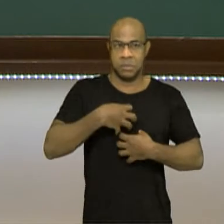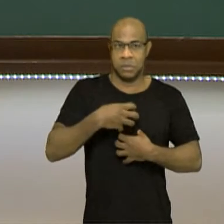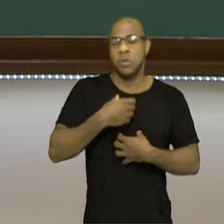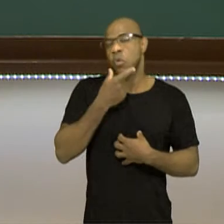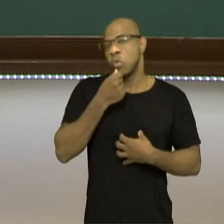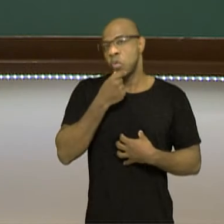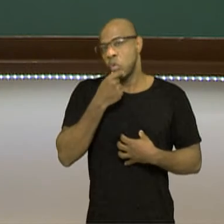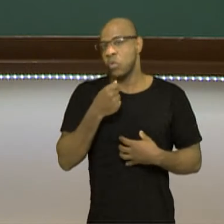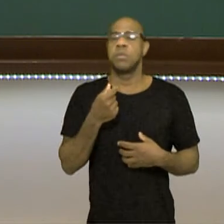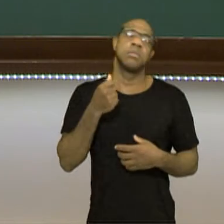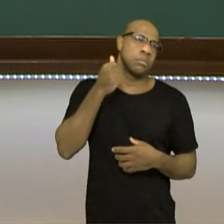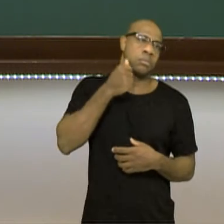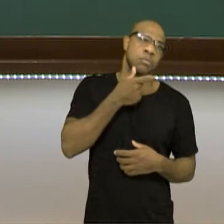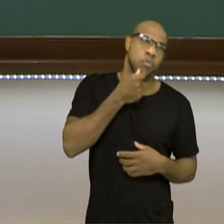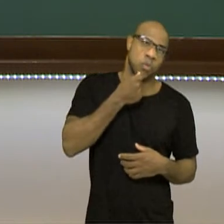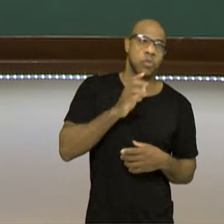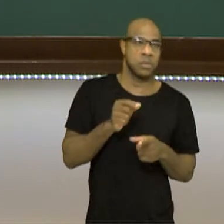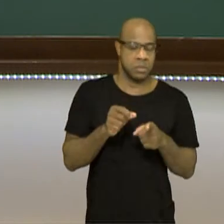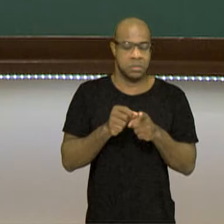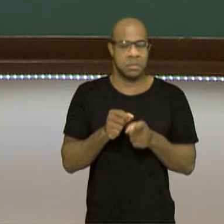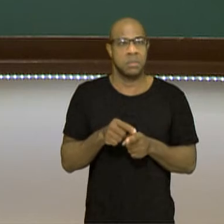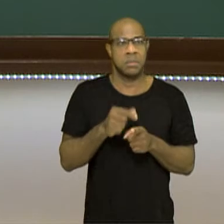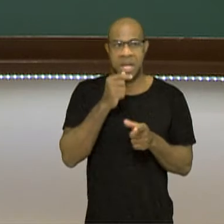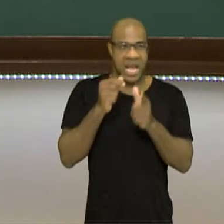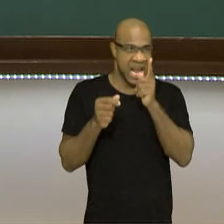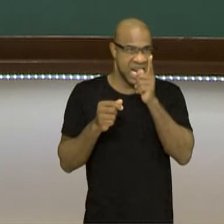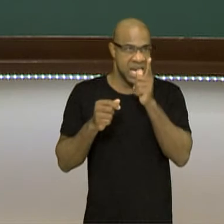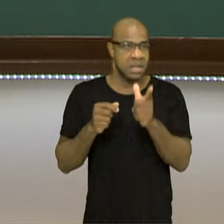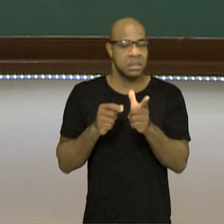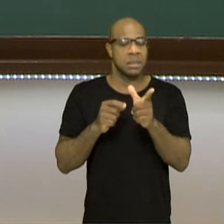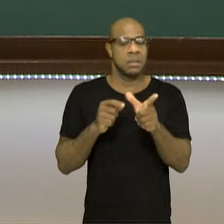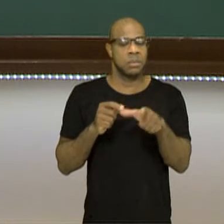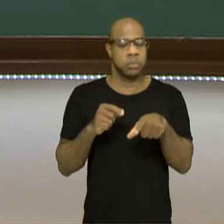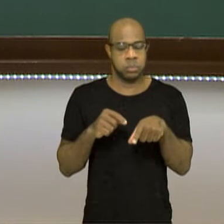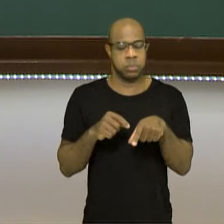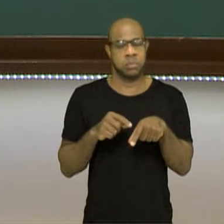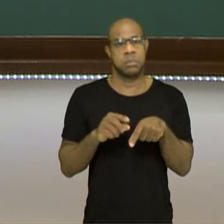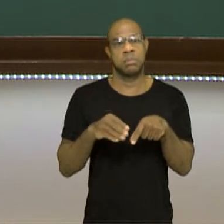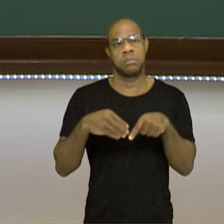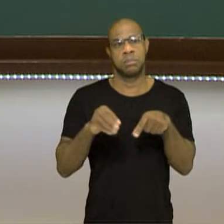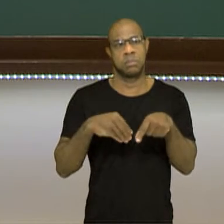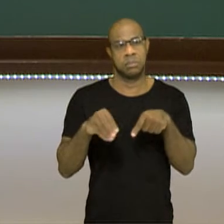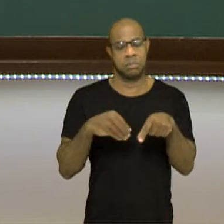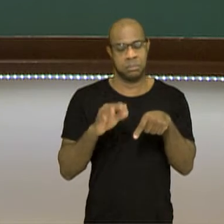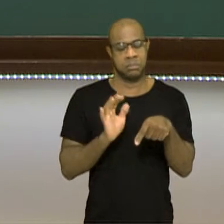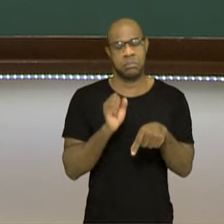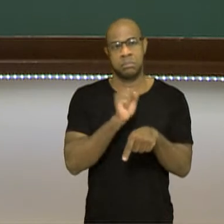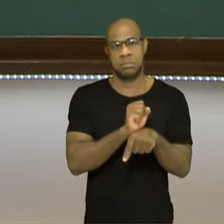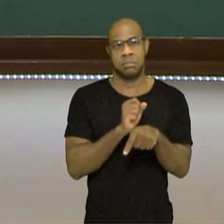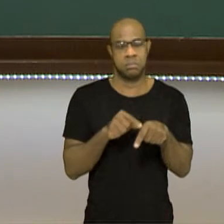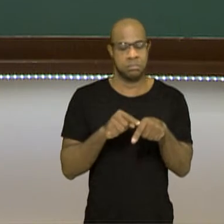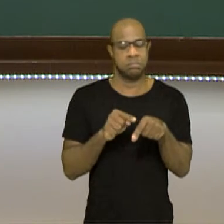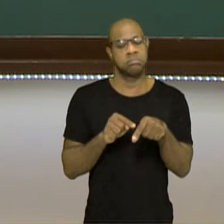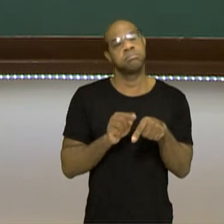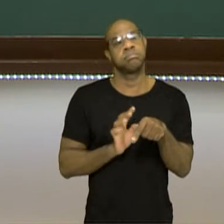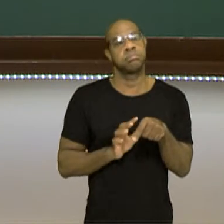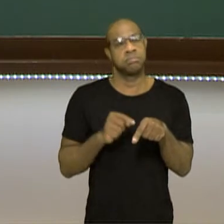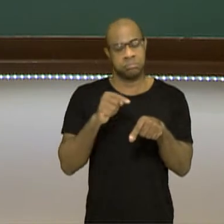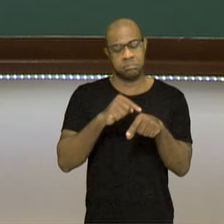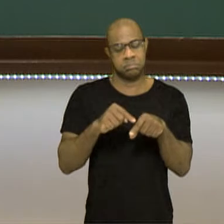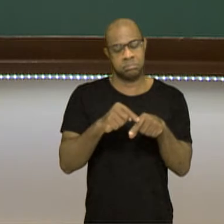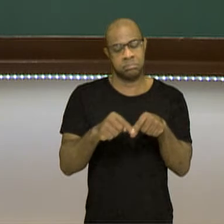do menino, do homem, que o pênis está relaxado, flácido. Isso significa que naquela região